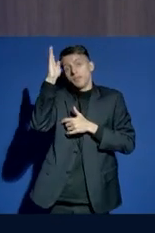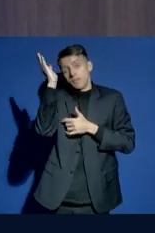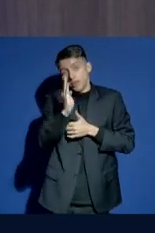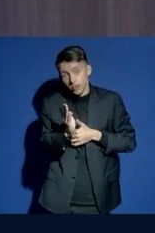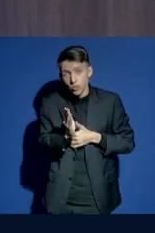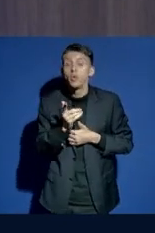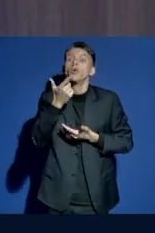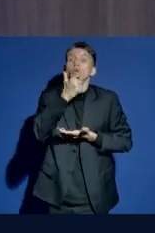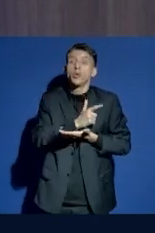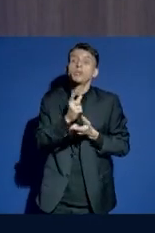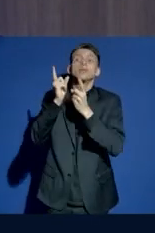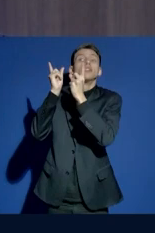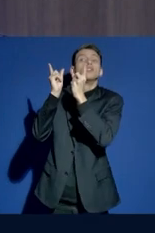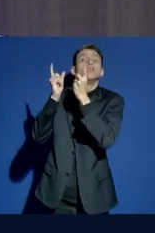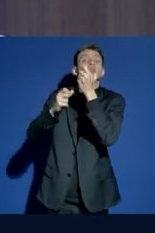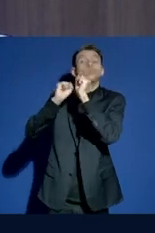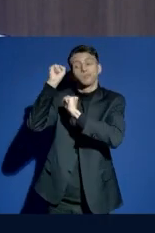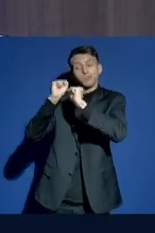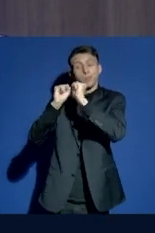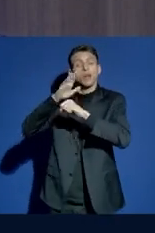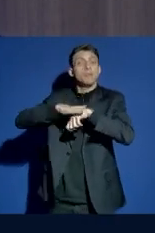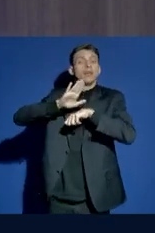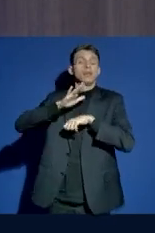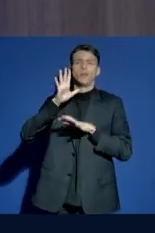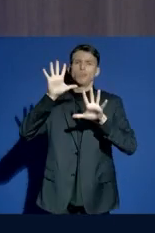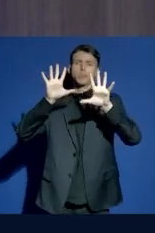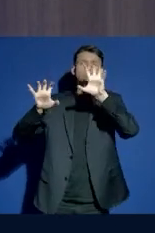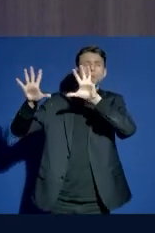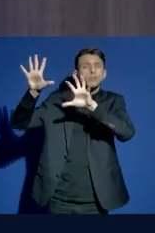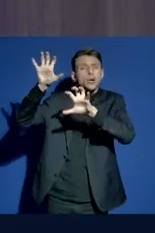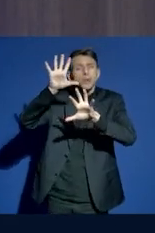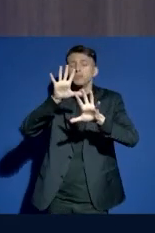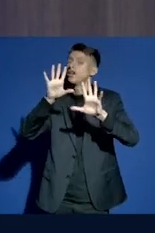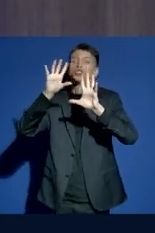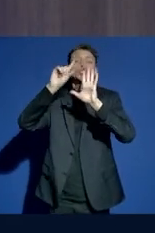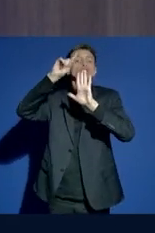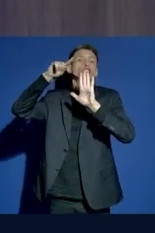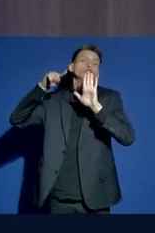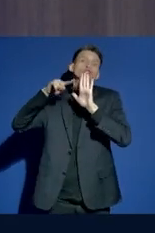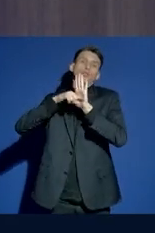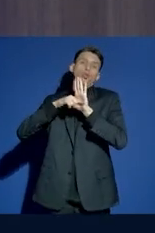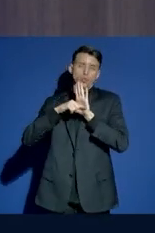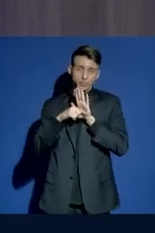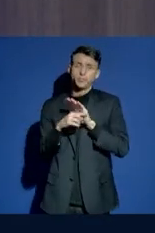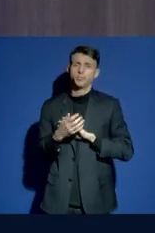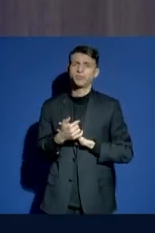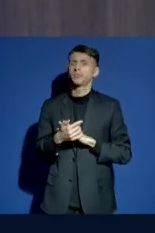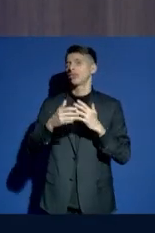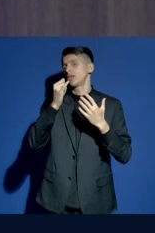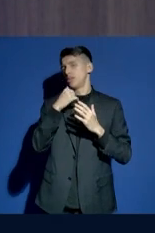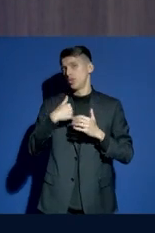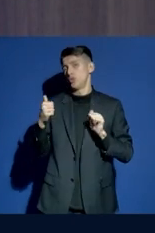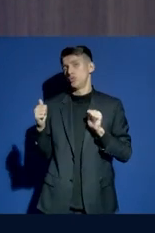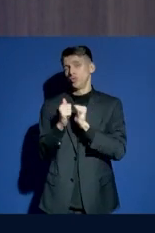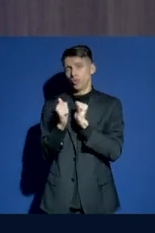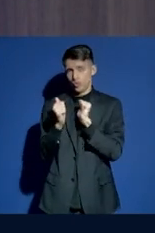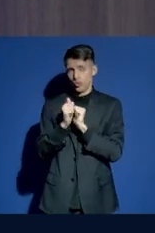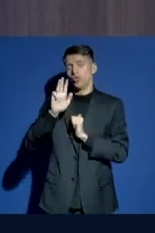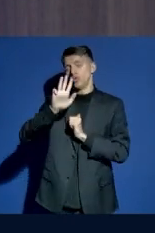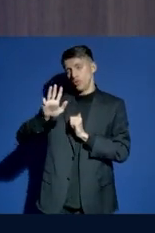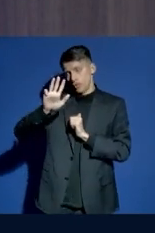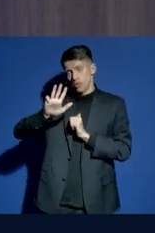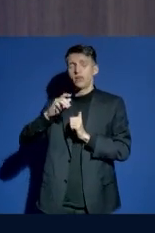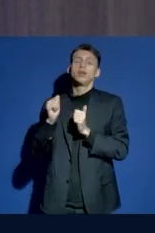o país e segundo para descarbonizar o país nós sabemos Nossa eu tive com o presidente Lula